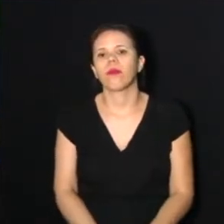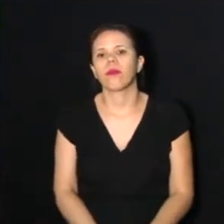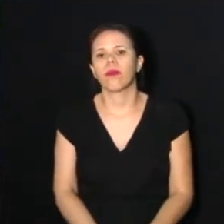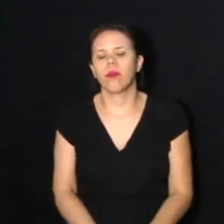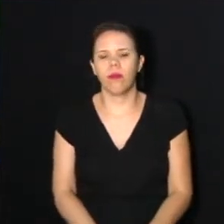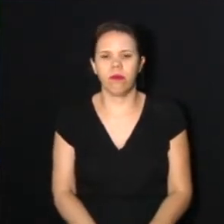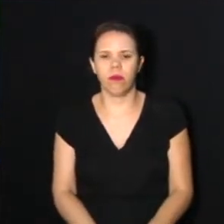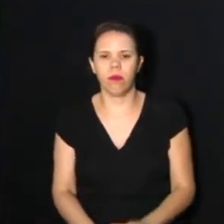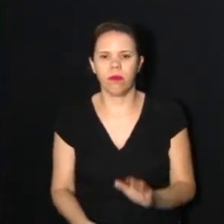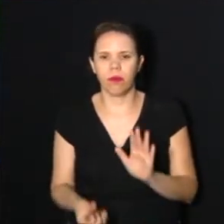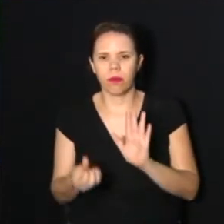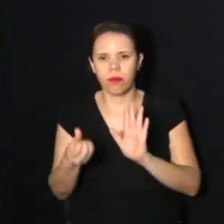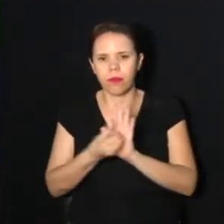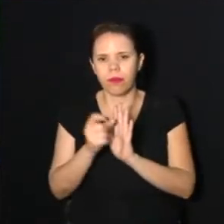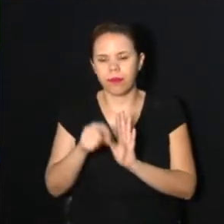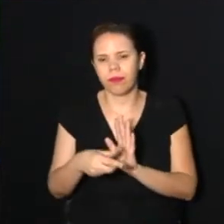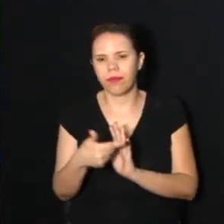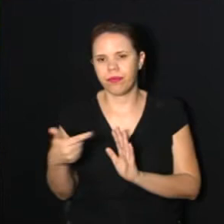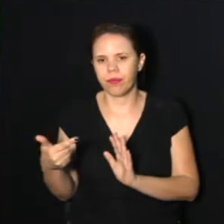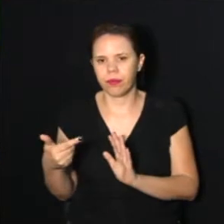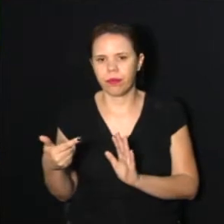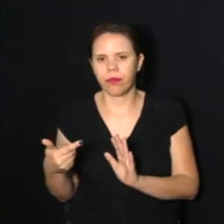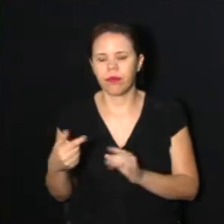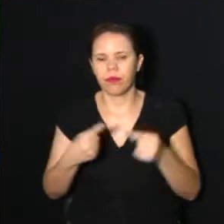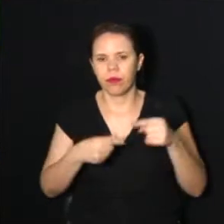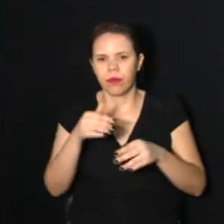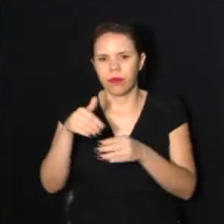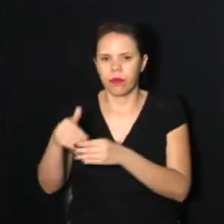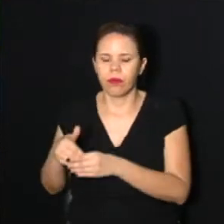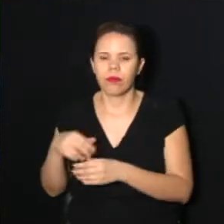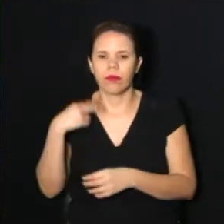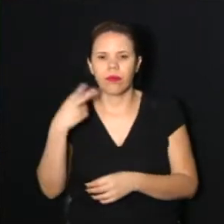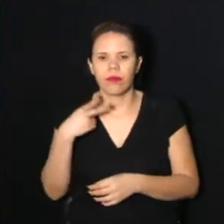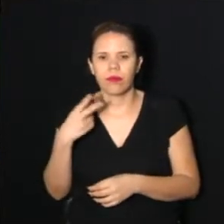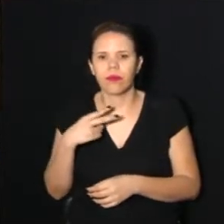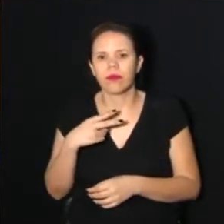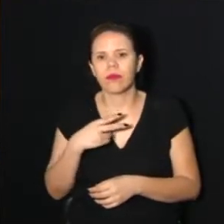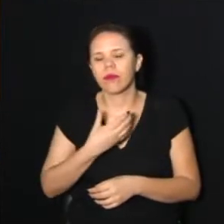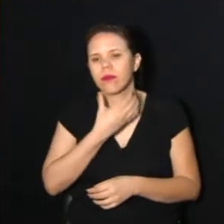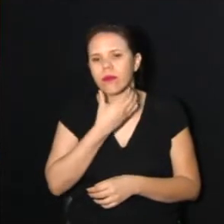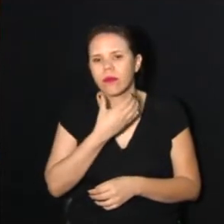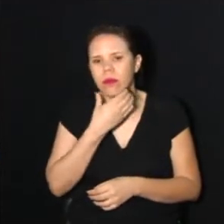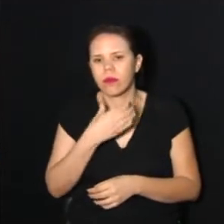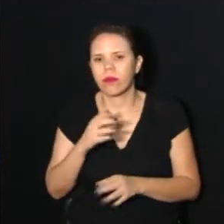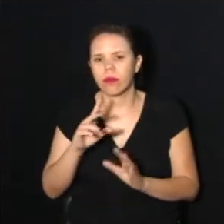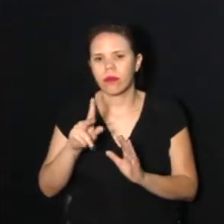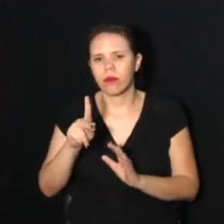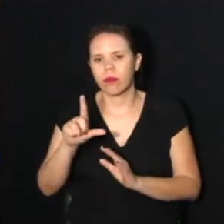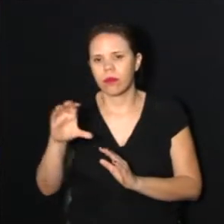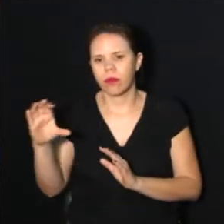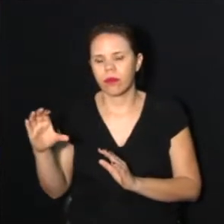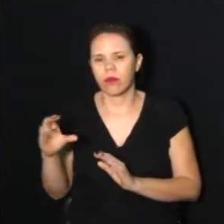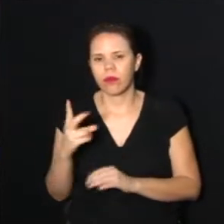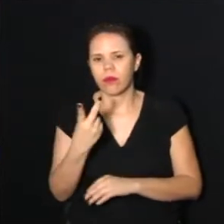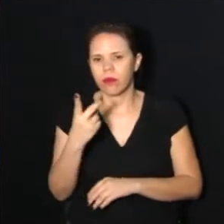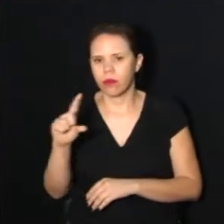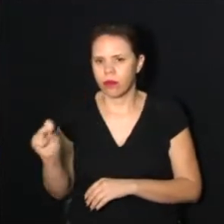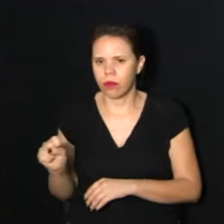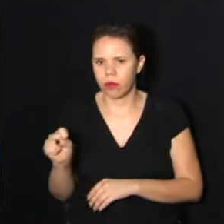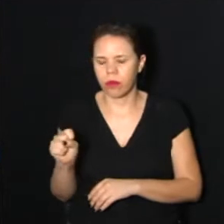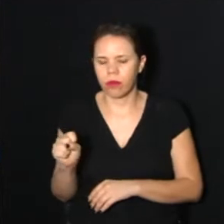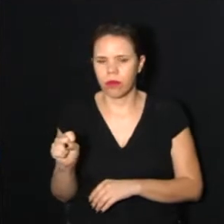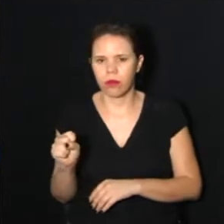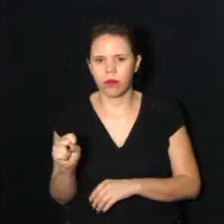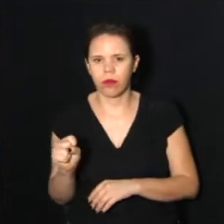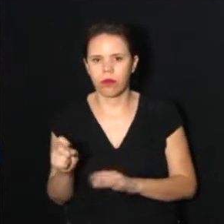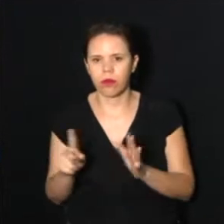Item 6.2. Discussão e votação do parecer exalado pelo senhor Carmo Luiz, favorável ao substitutivo total PLC 46/2018 e a emenda supressiva de